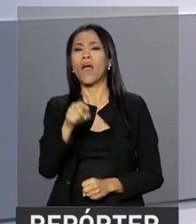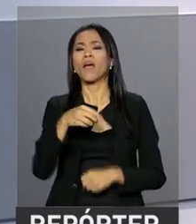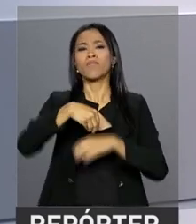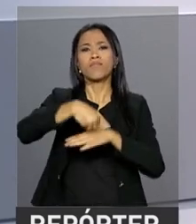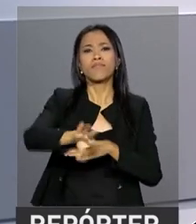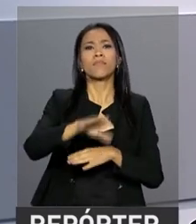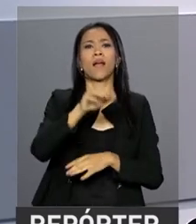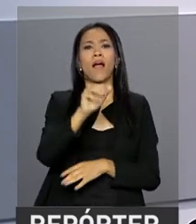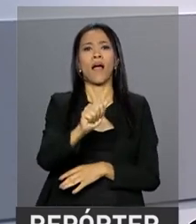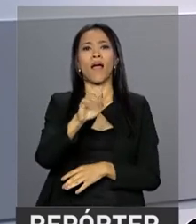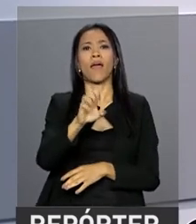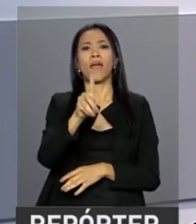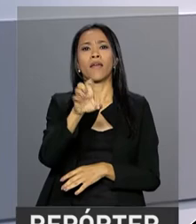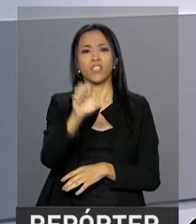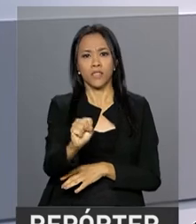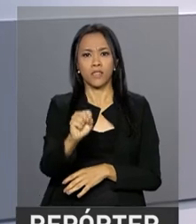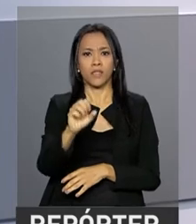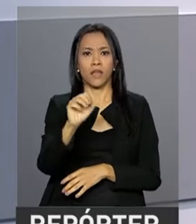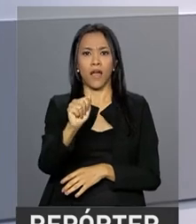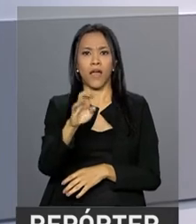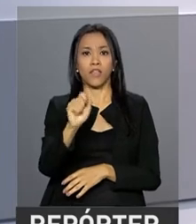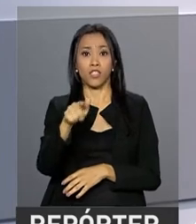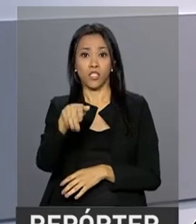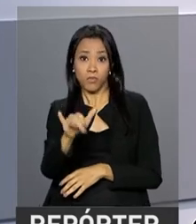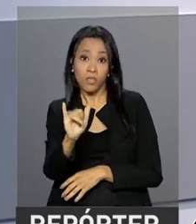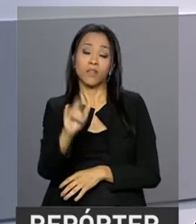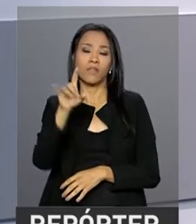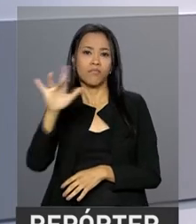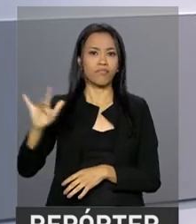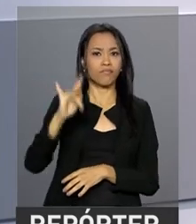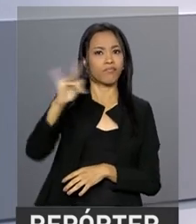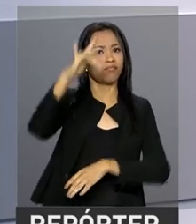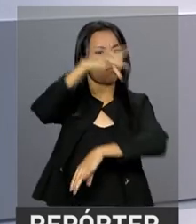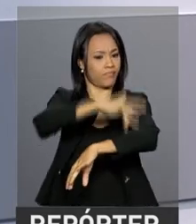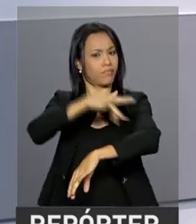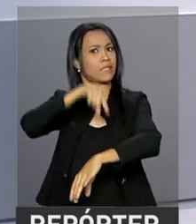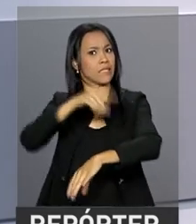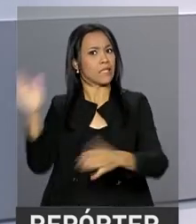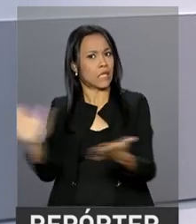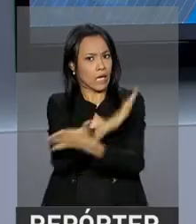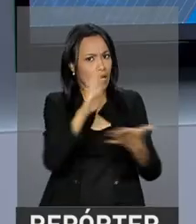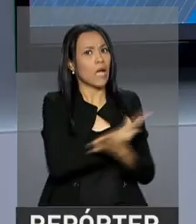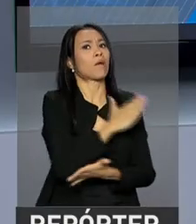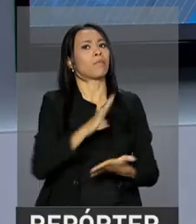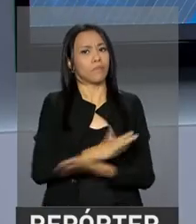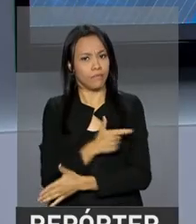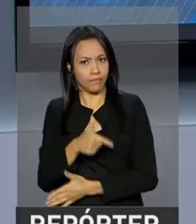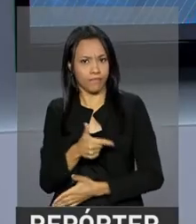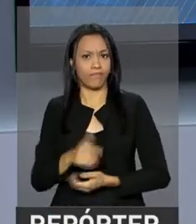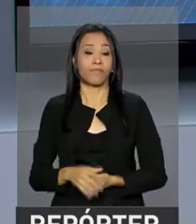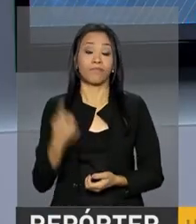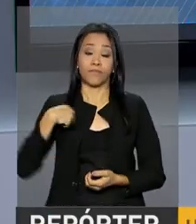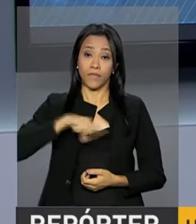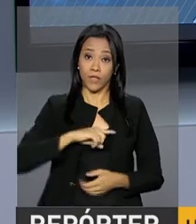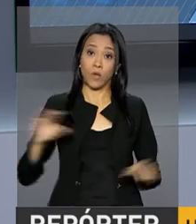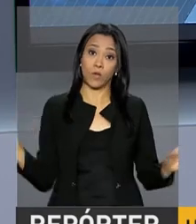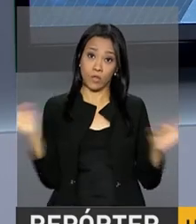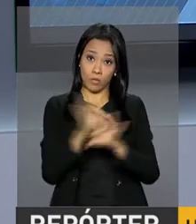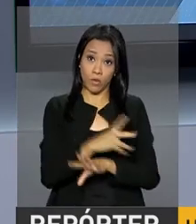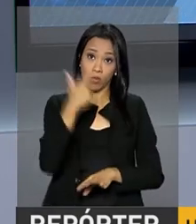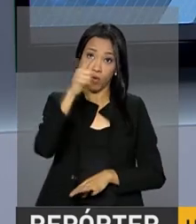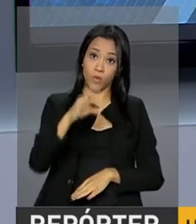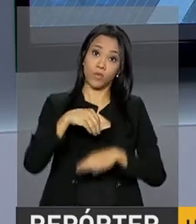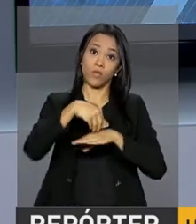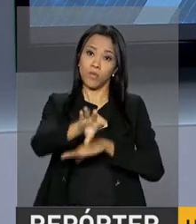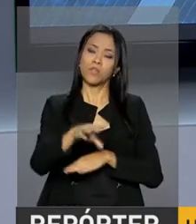Aedes aegypti e, por isso, é sempre bom reforçar a necessidade de combater o mosquito. A gente fica por aqui. Outras